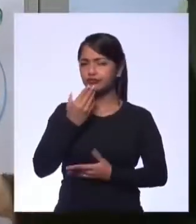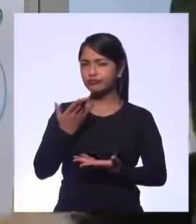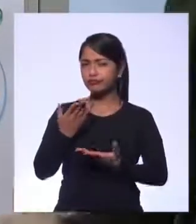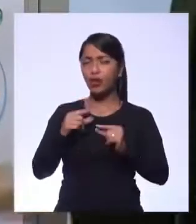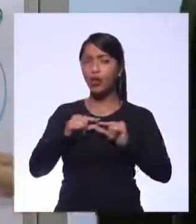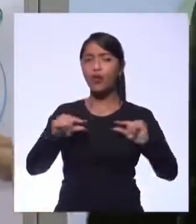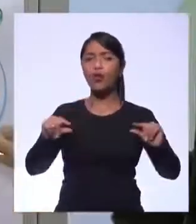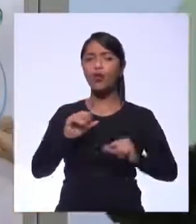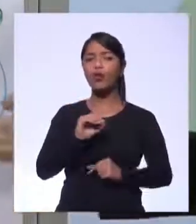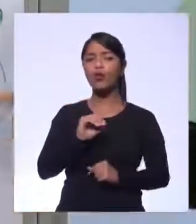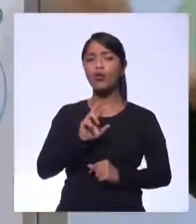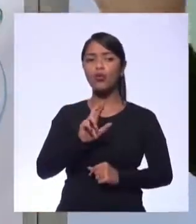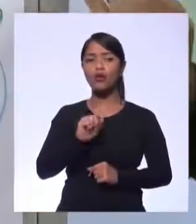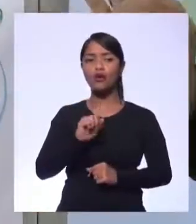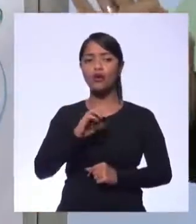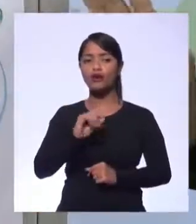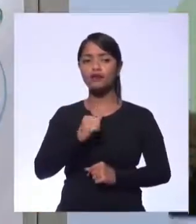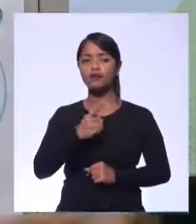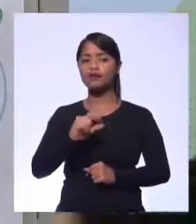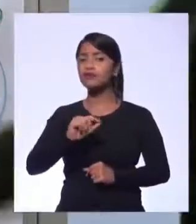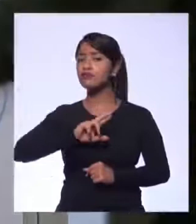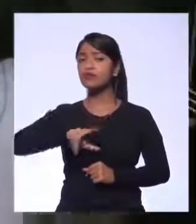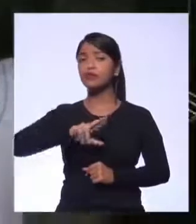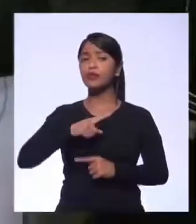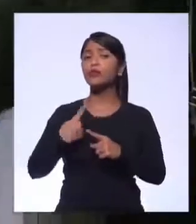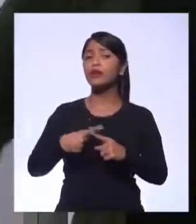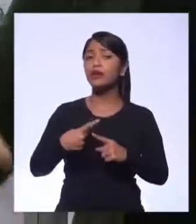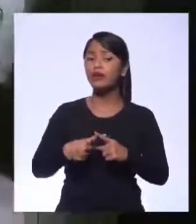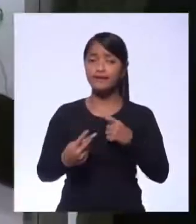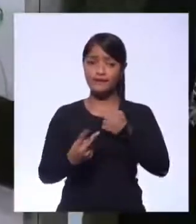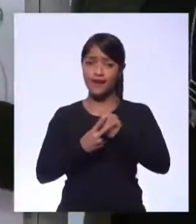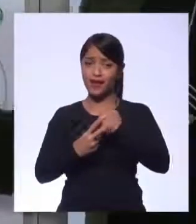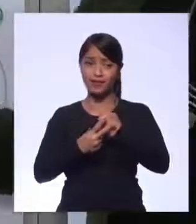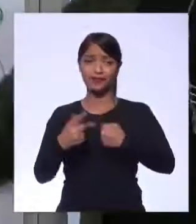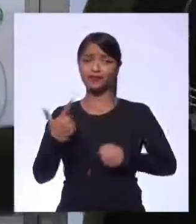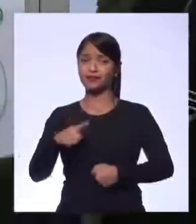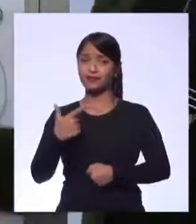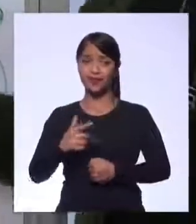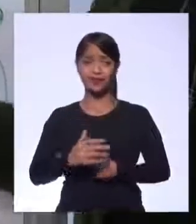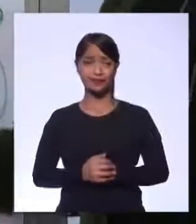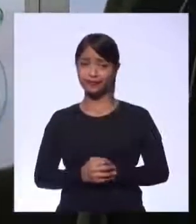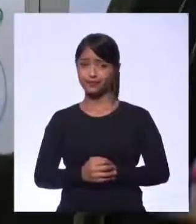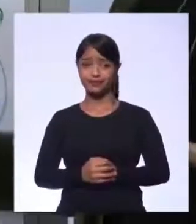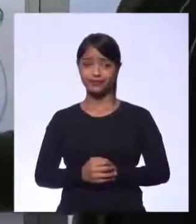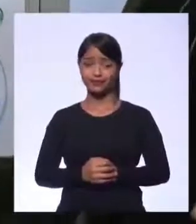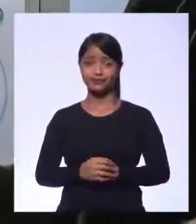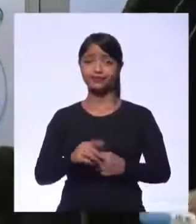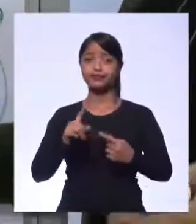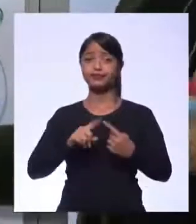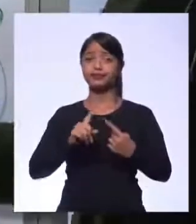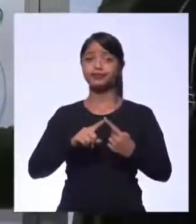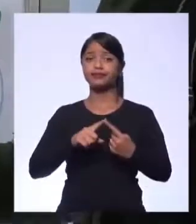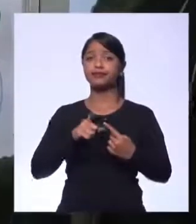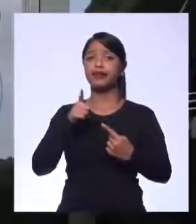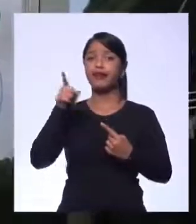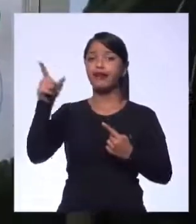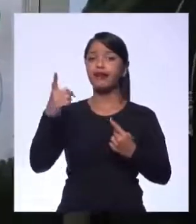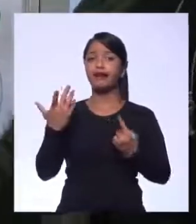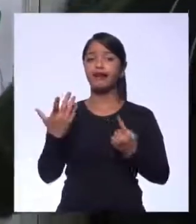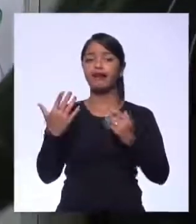tem nenhum verbo aqui, Dani, não preciso nem perguntar no chat. É uma interjeição. Lá, em... A gente tem